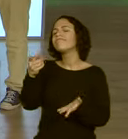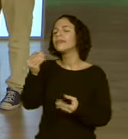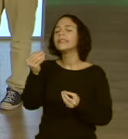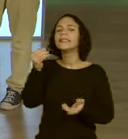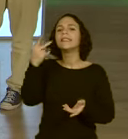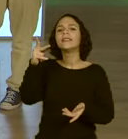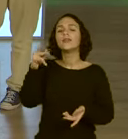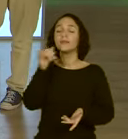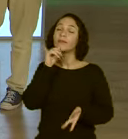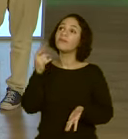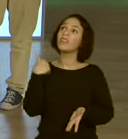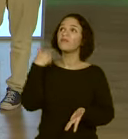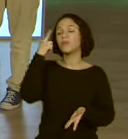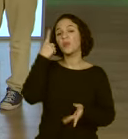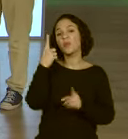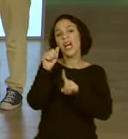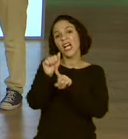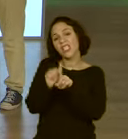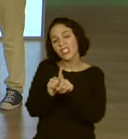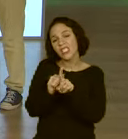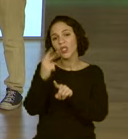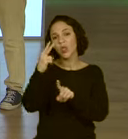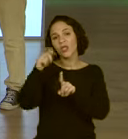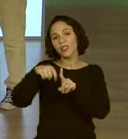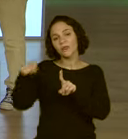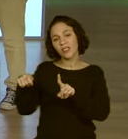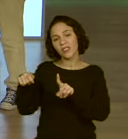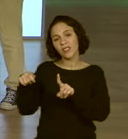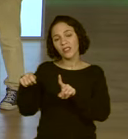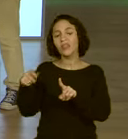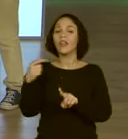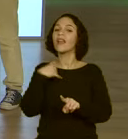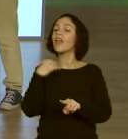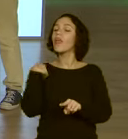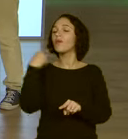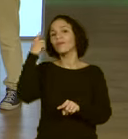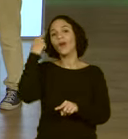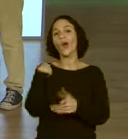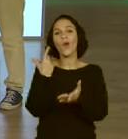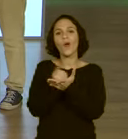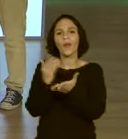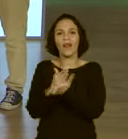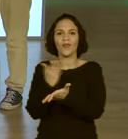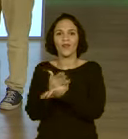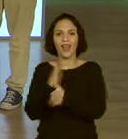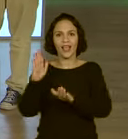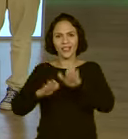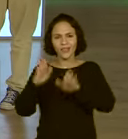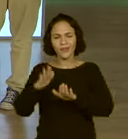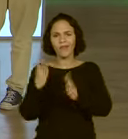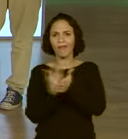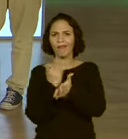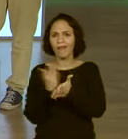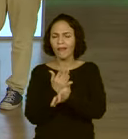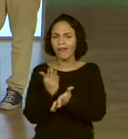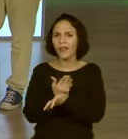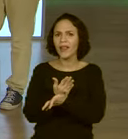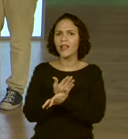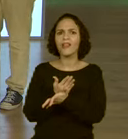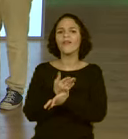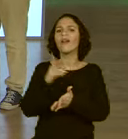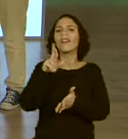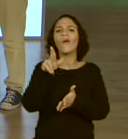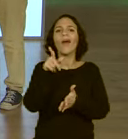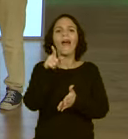torno assim de 1 mês, 2 meses, que foi comprar um livro. Tem alguns livros, né, que a gente sabe que às vezes o livro que não